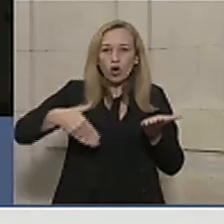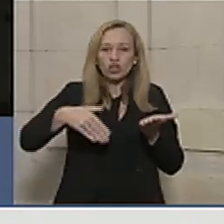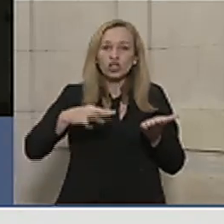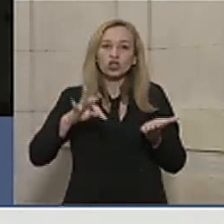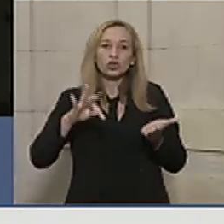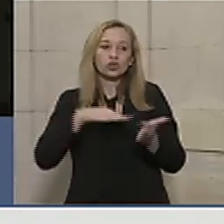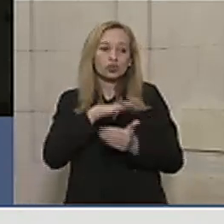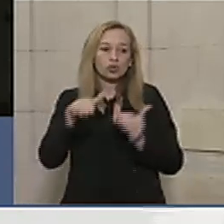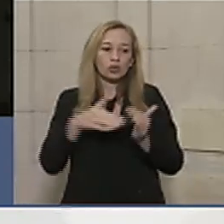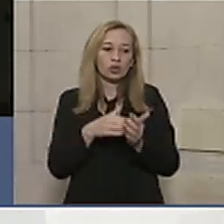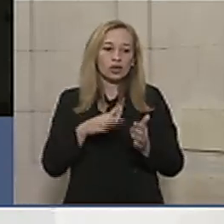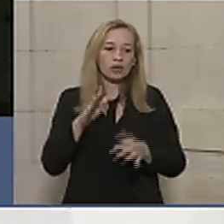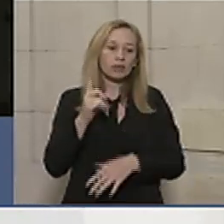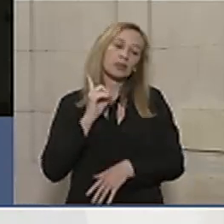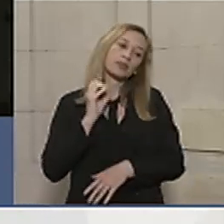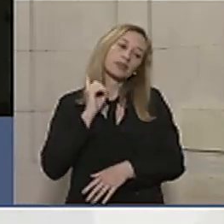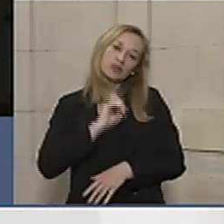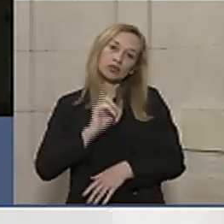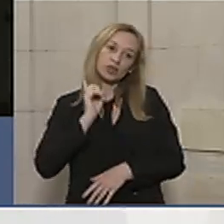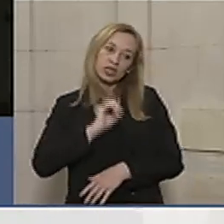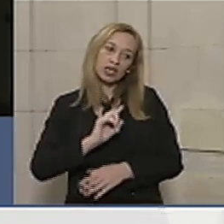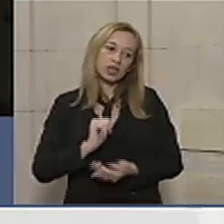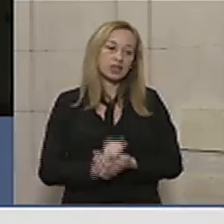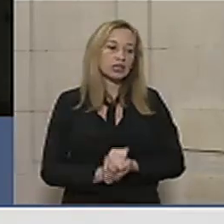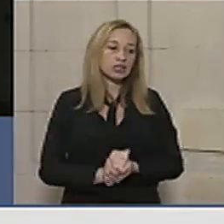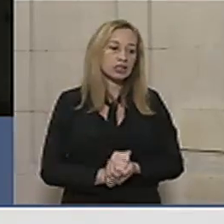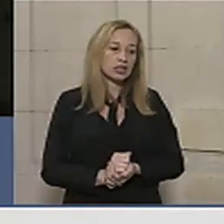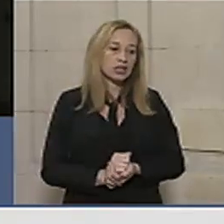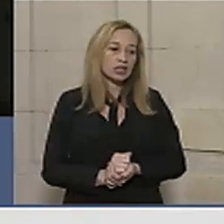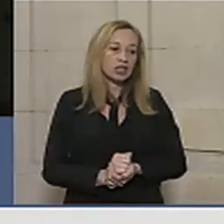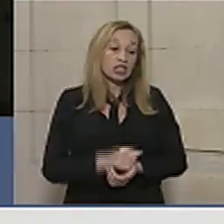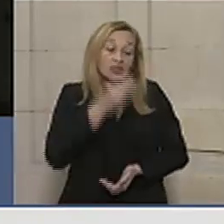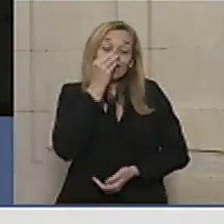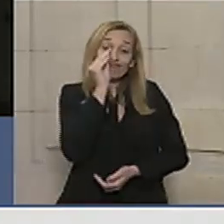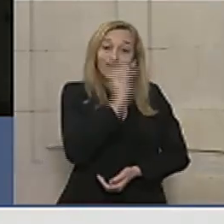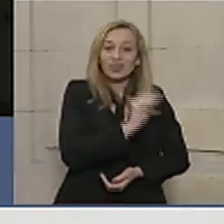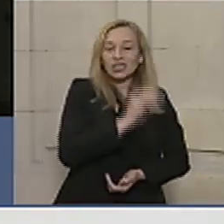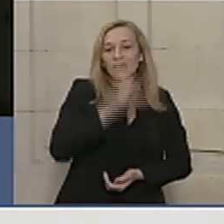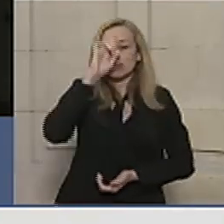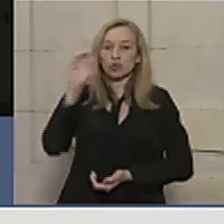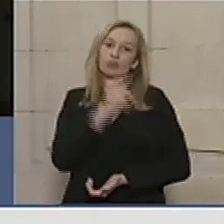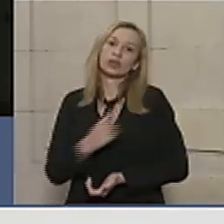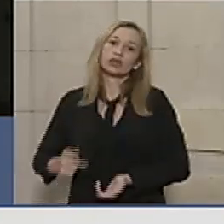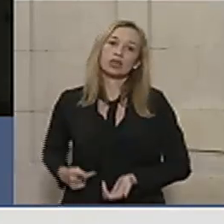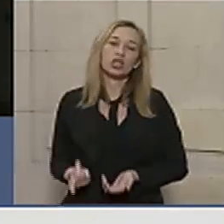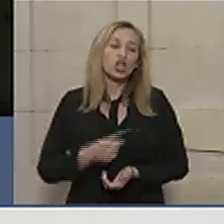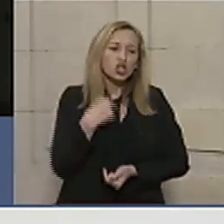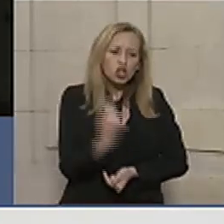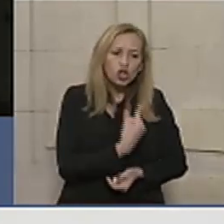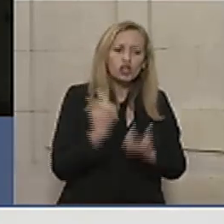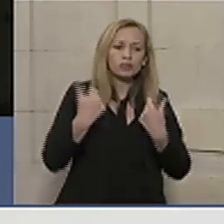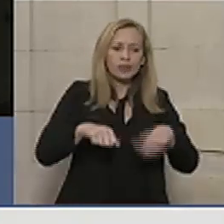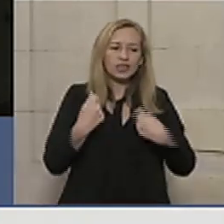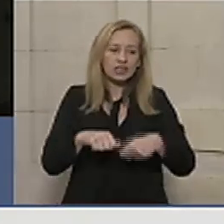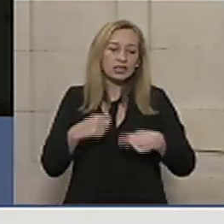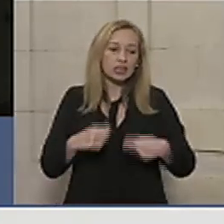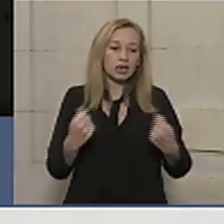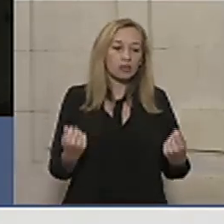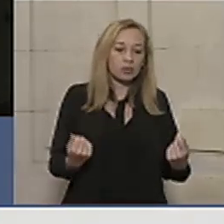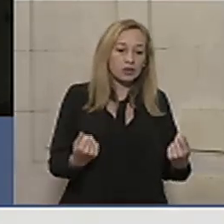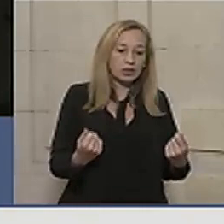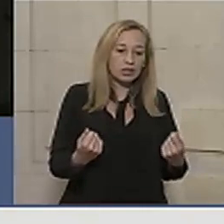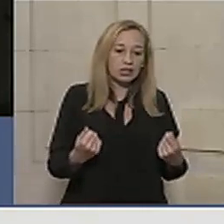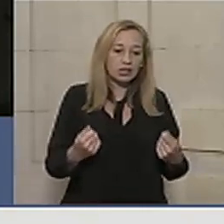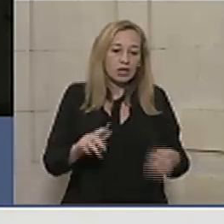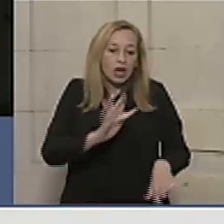senhor presidente, o arco metropolitano, ele está abandonado, senhor presidente. Nós precisamos de uma intervenção